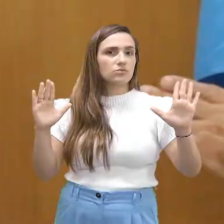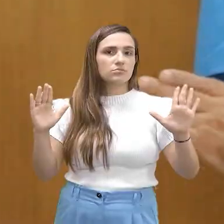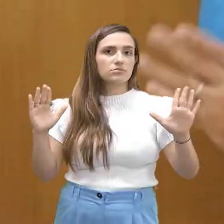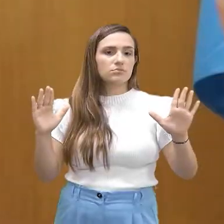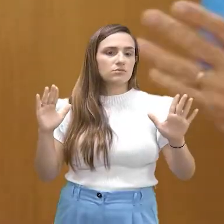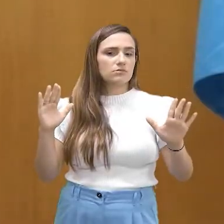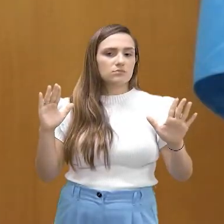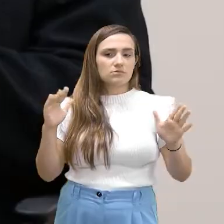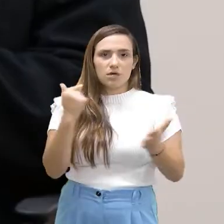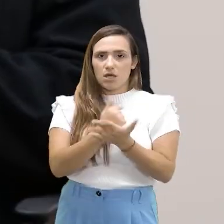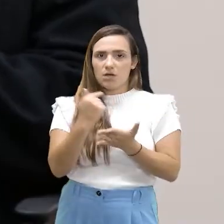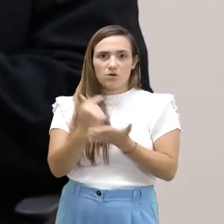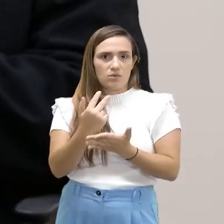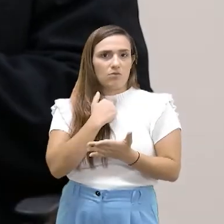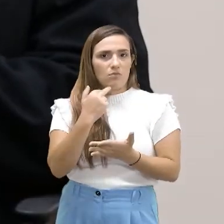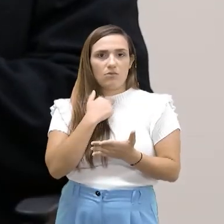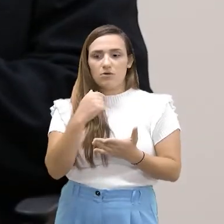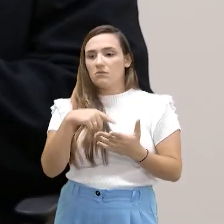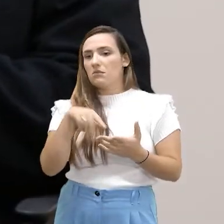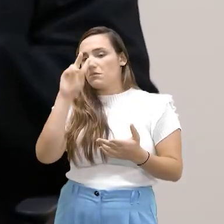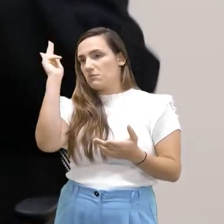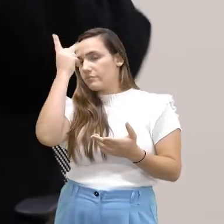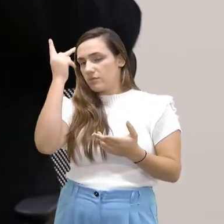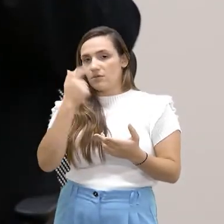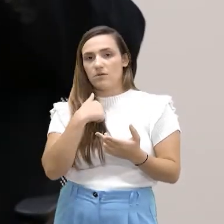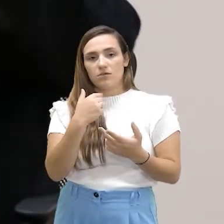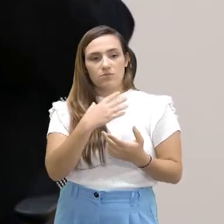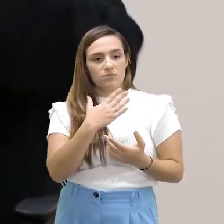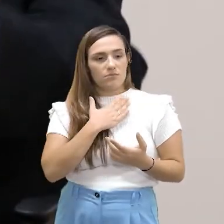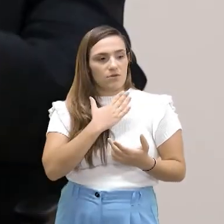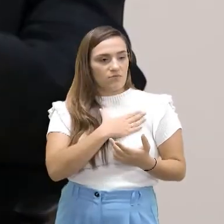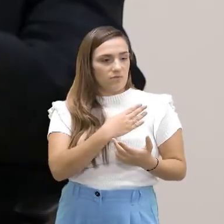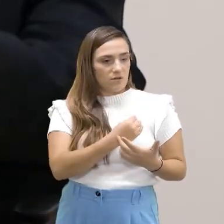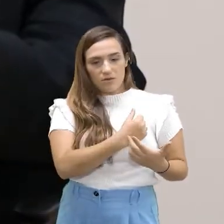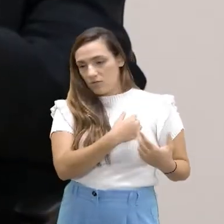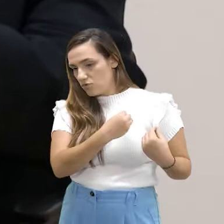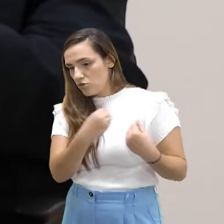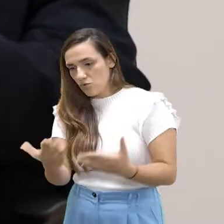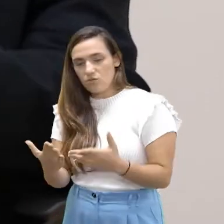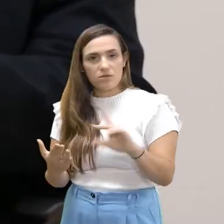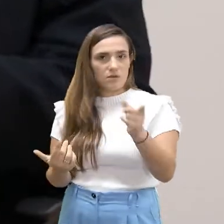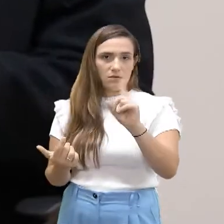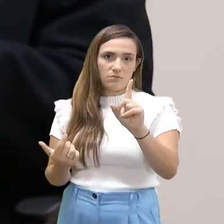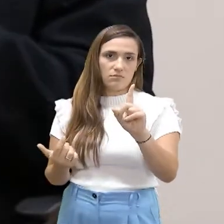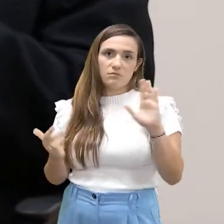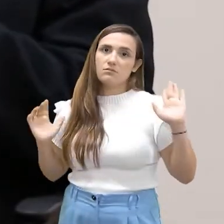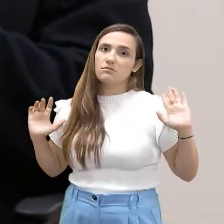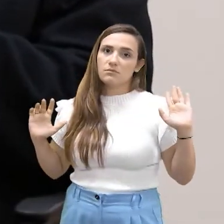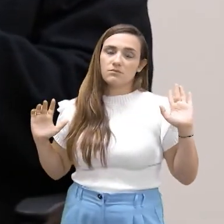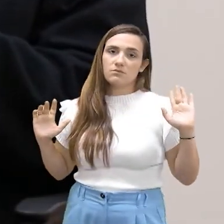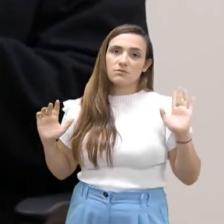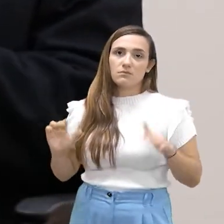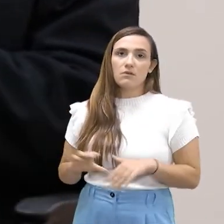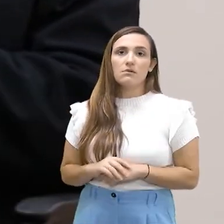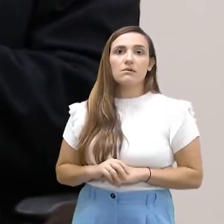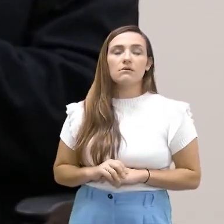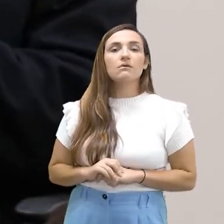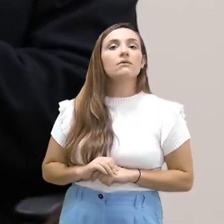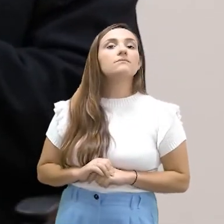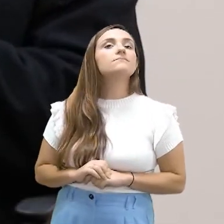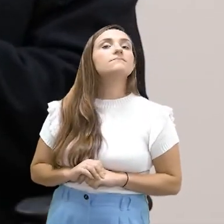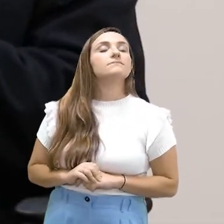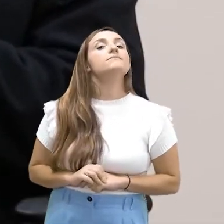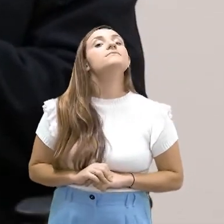acabou. Cartório agora não passa mais de pai para filho, não é? Cartório agora